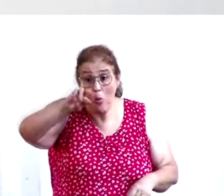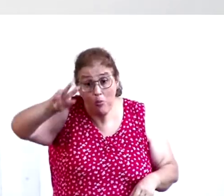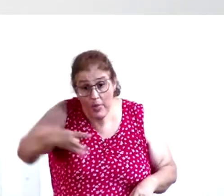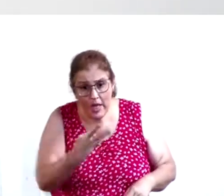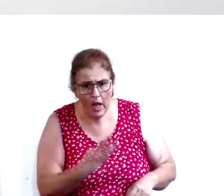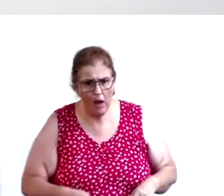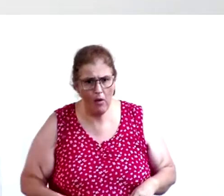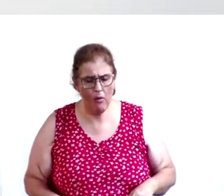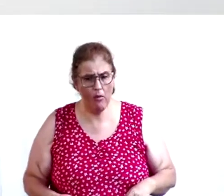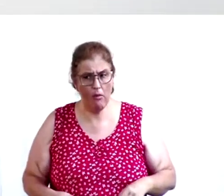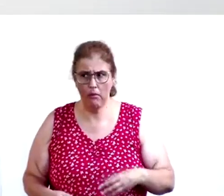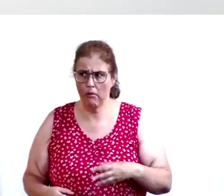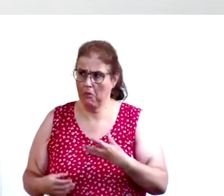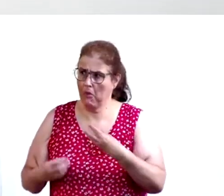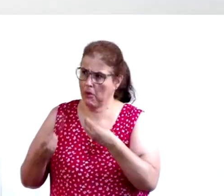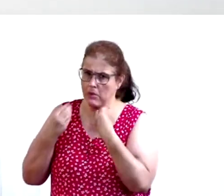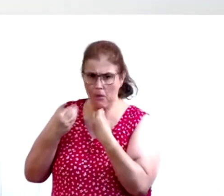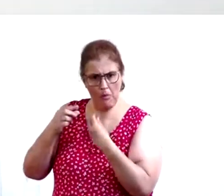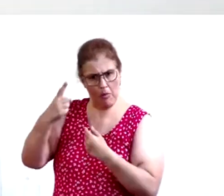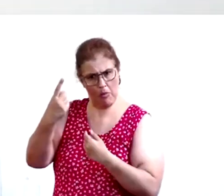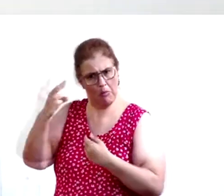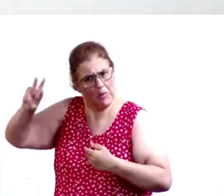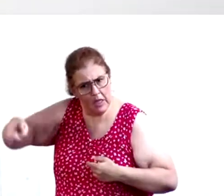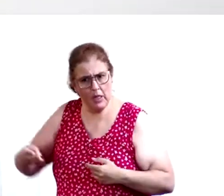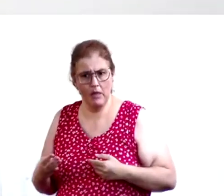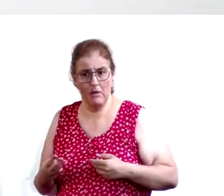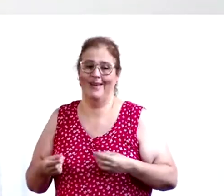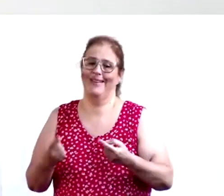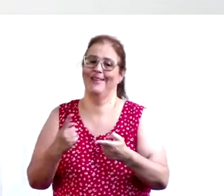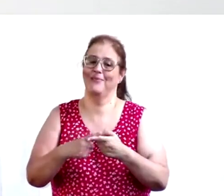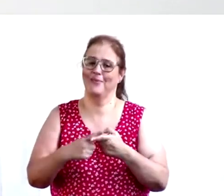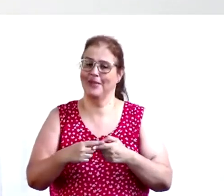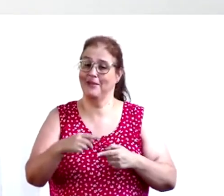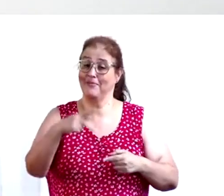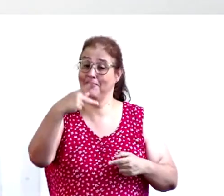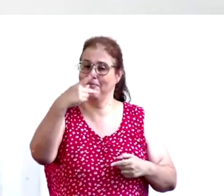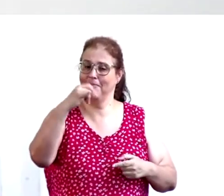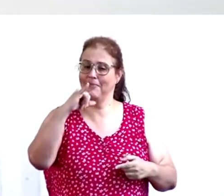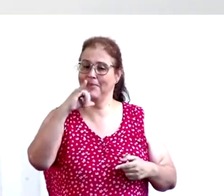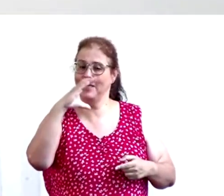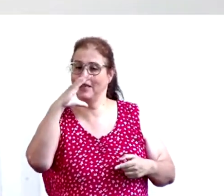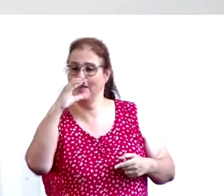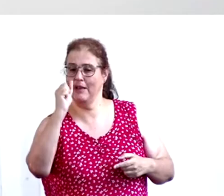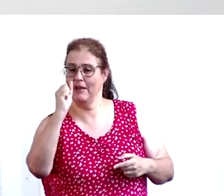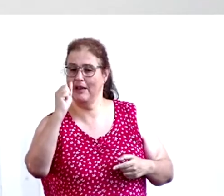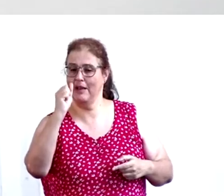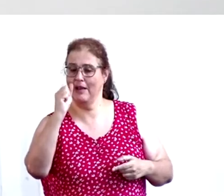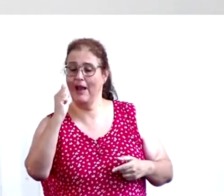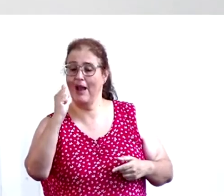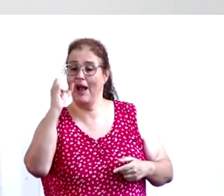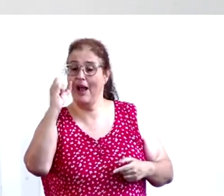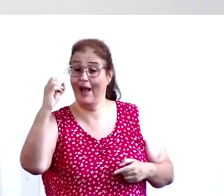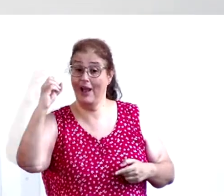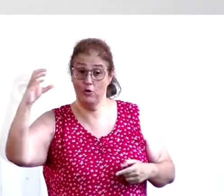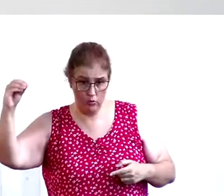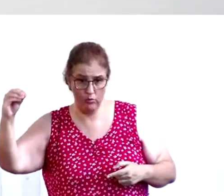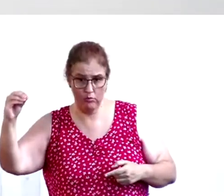para Picasso que não vale, ou para Monet, ou para qualquer outro. O valor é determinado por quem dá o